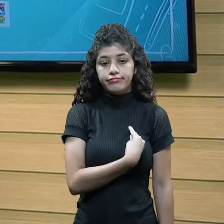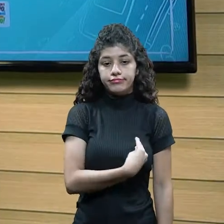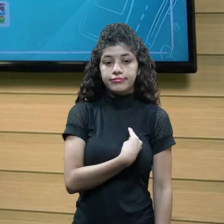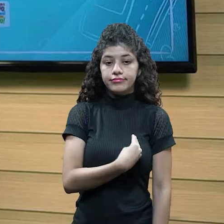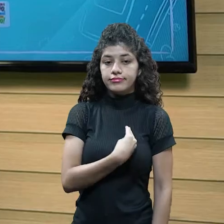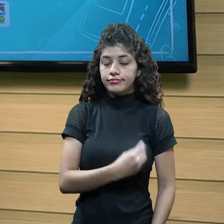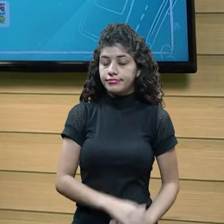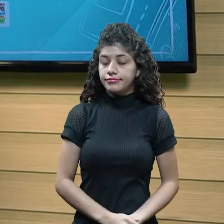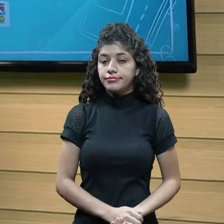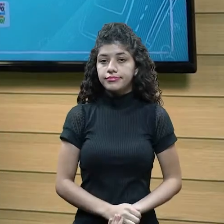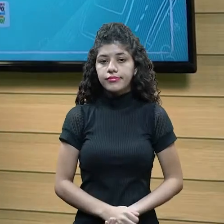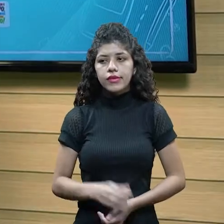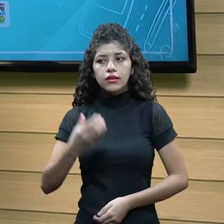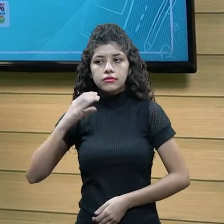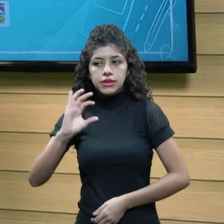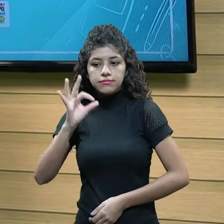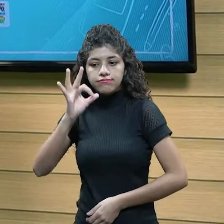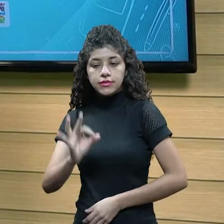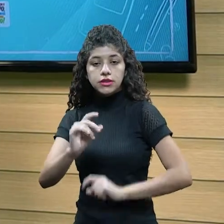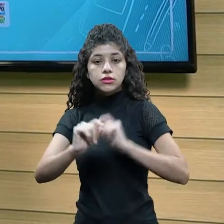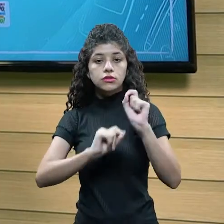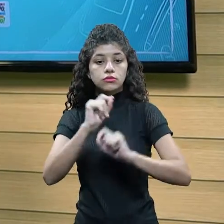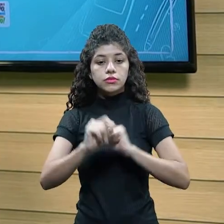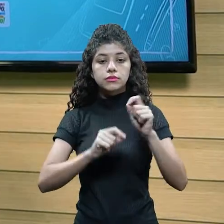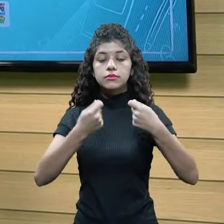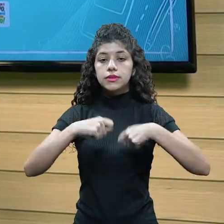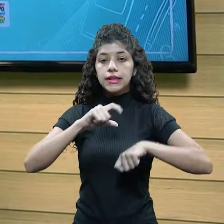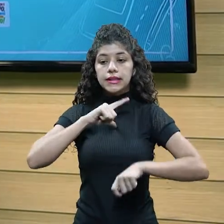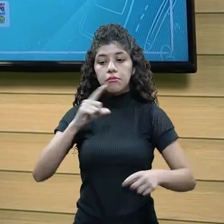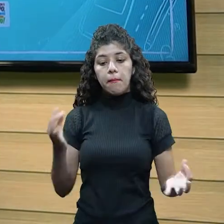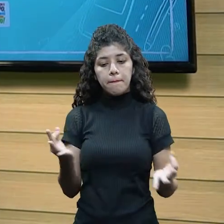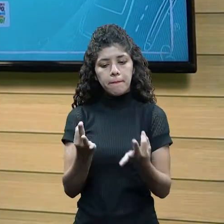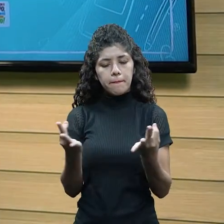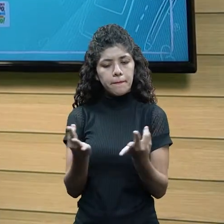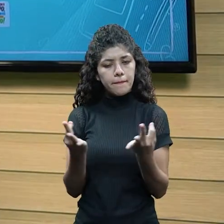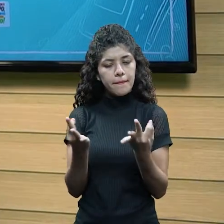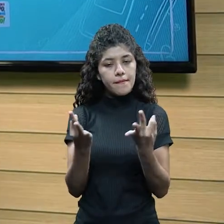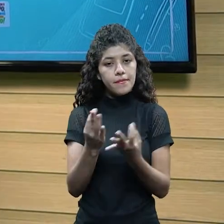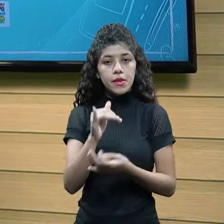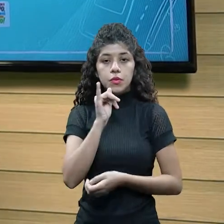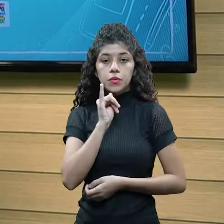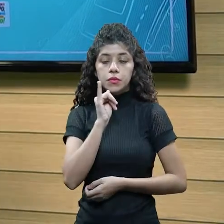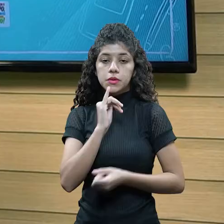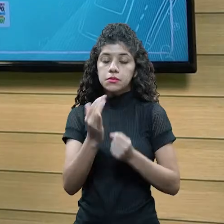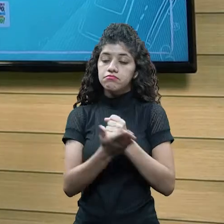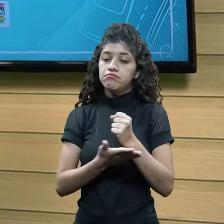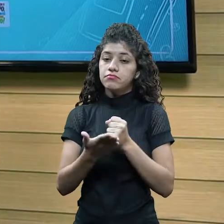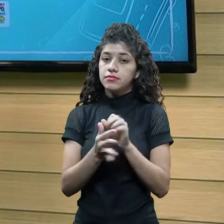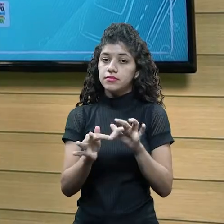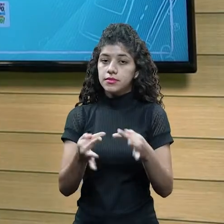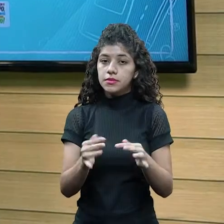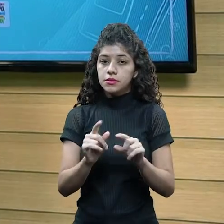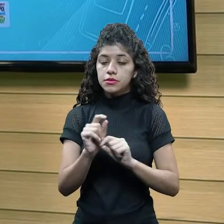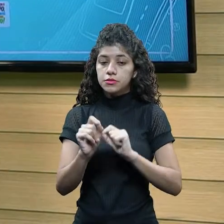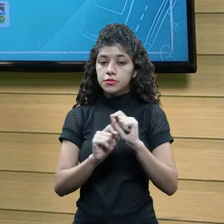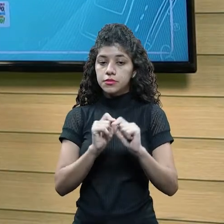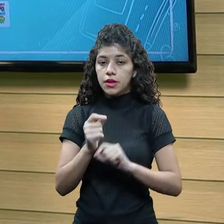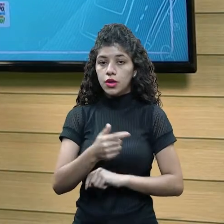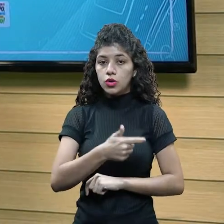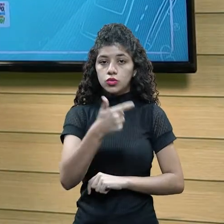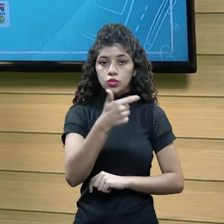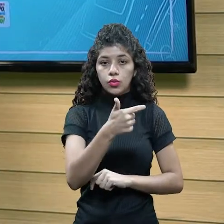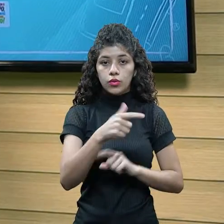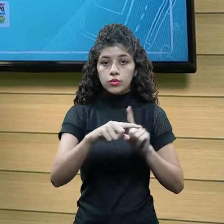uma ciência exata. O que é uma ciência exata? A gente tem que ter o máximo de perfeição possível. Um exemplo bem básico, bem simples. 2